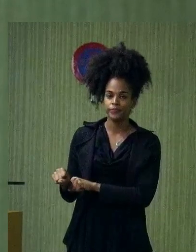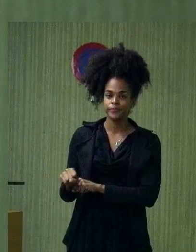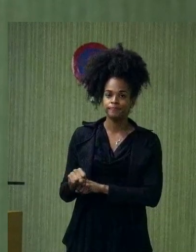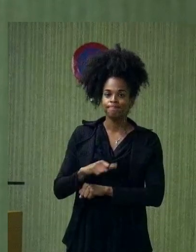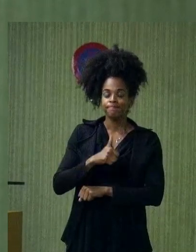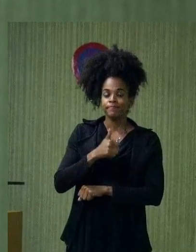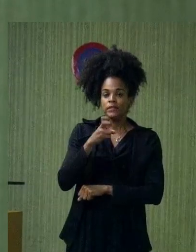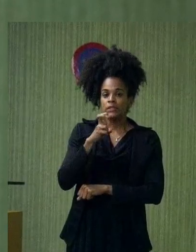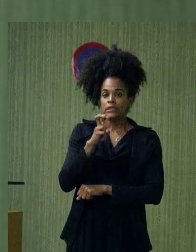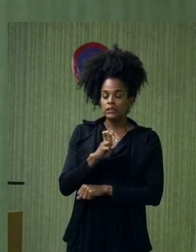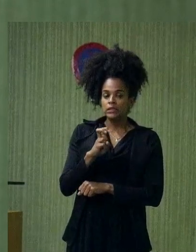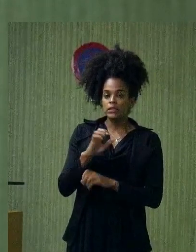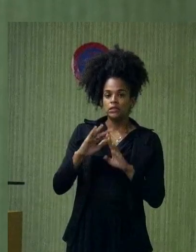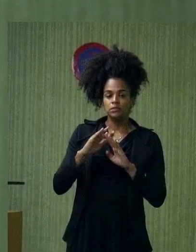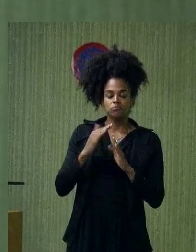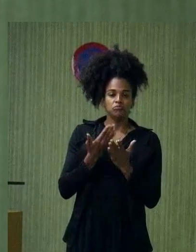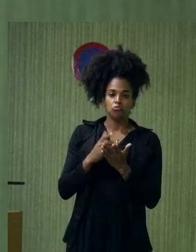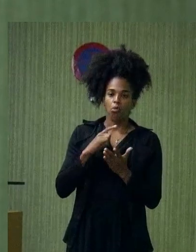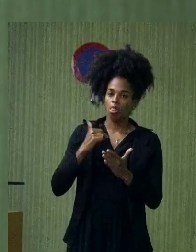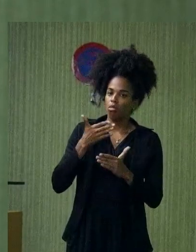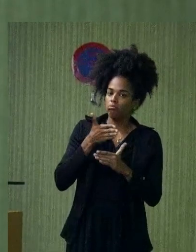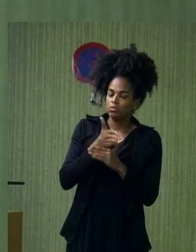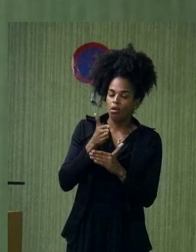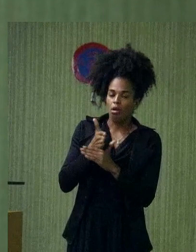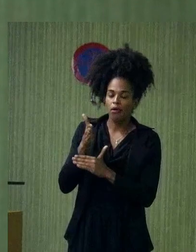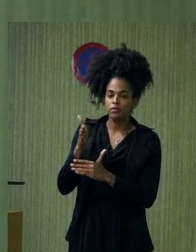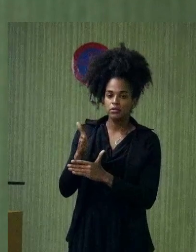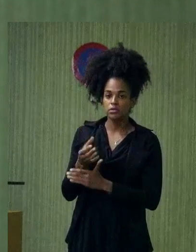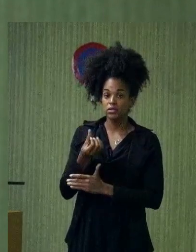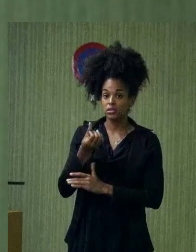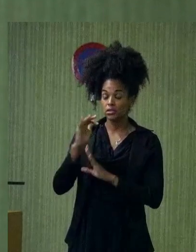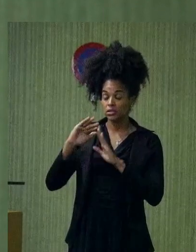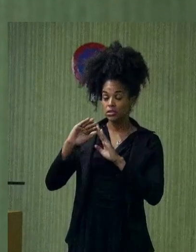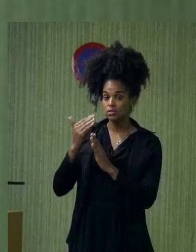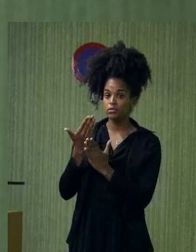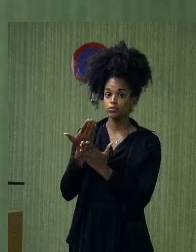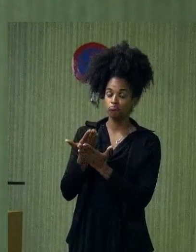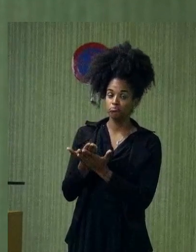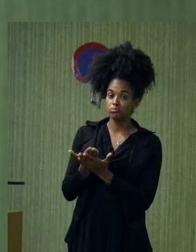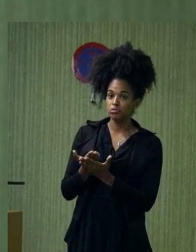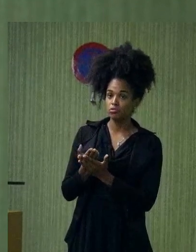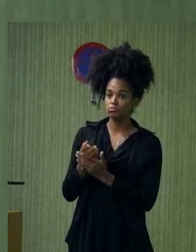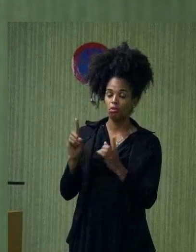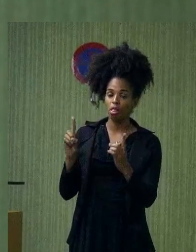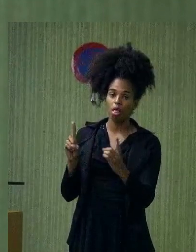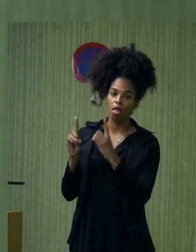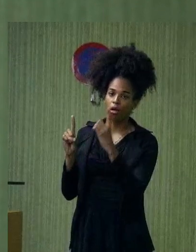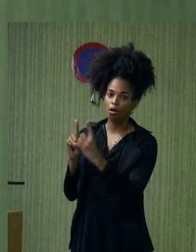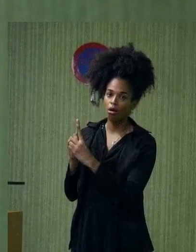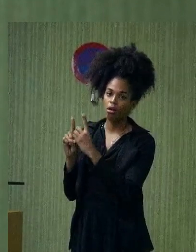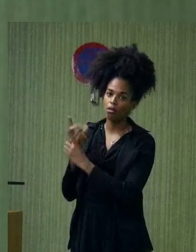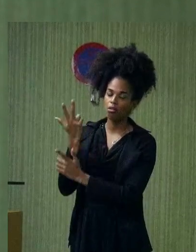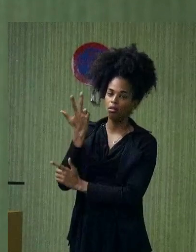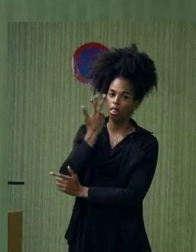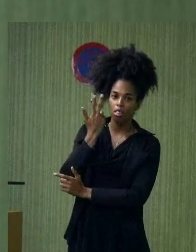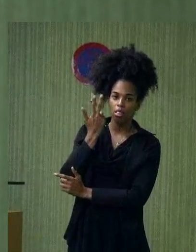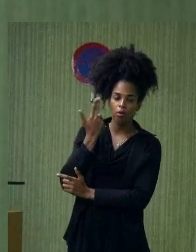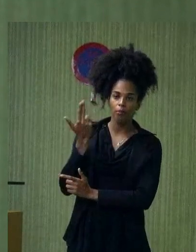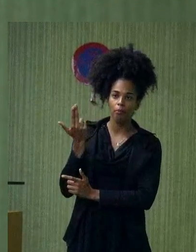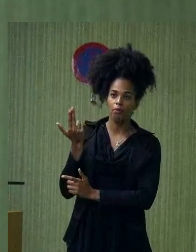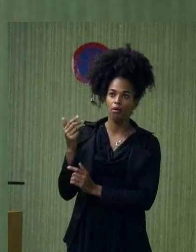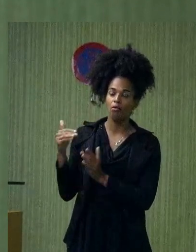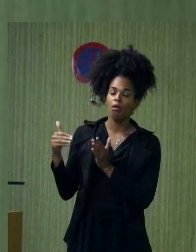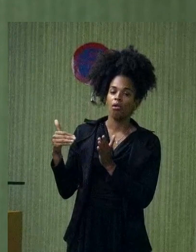escolas atendidas somente a comunidade seis escolas atendendo normalmente só até o dia eh